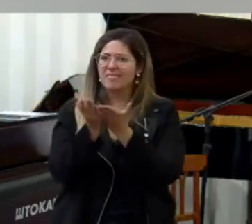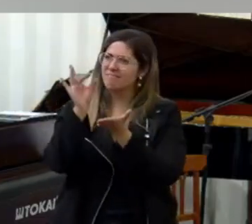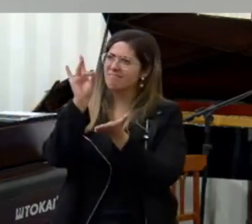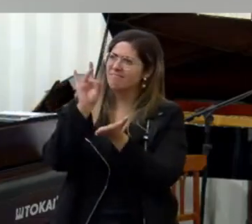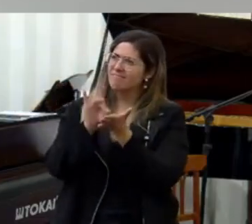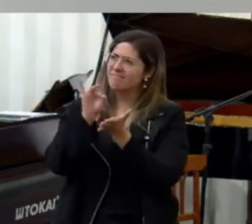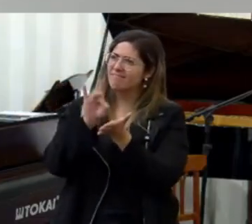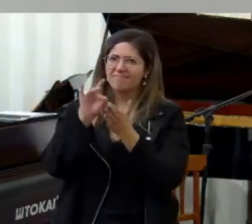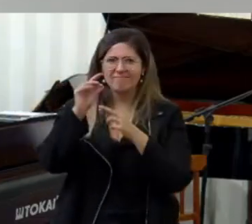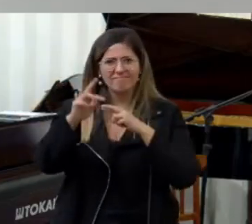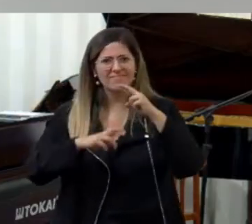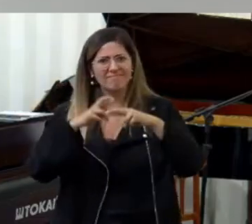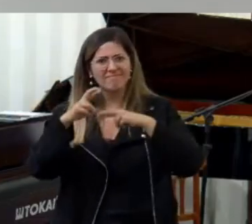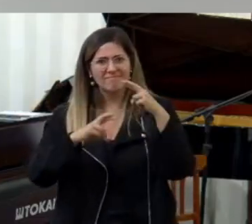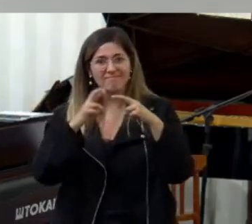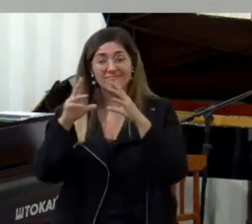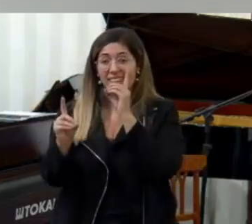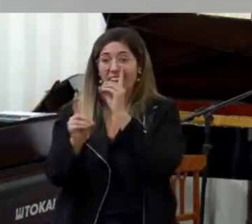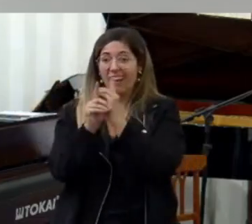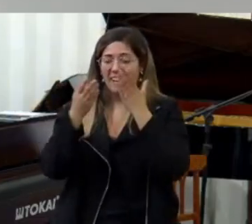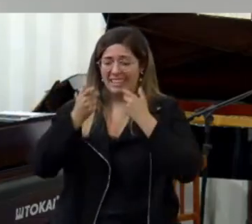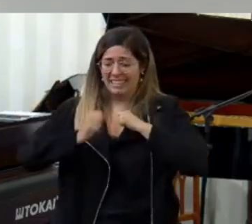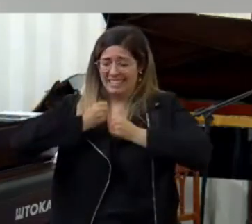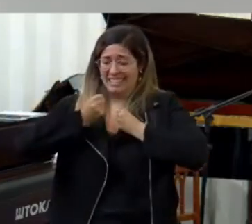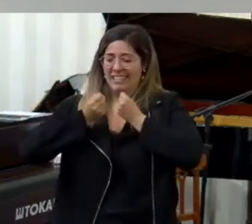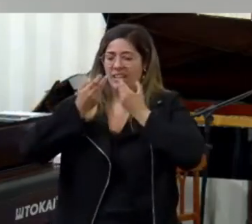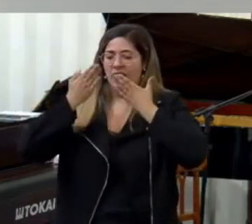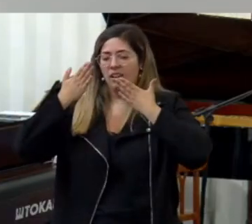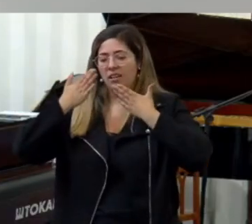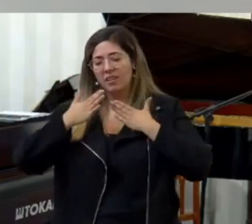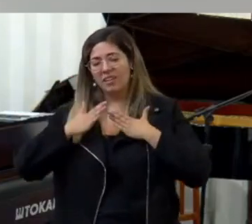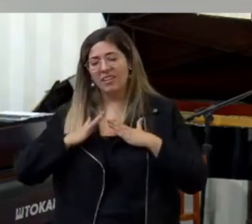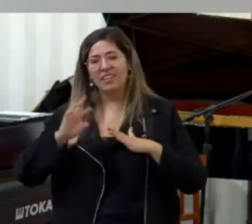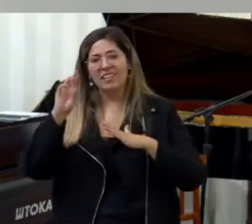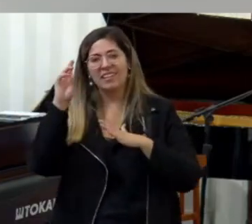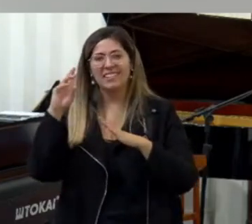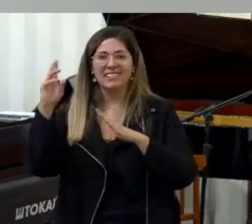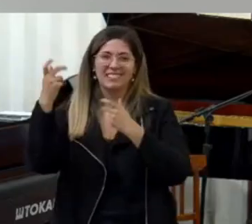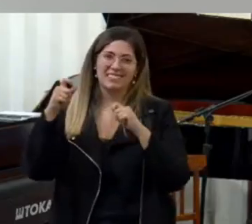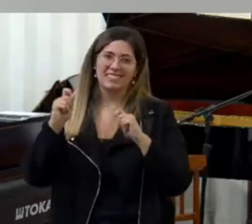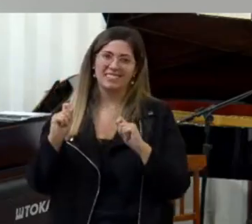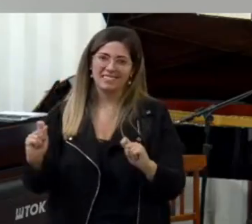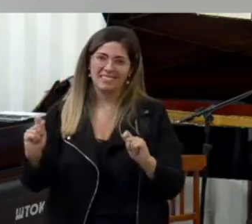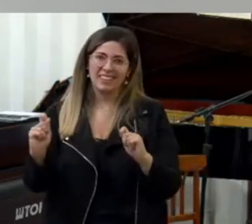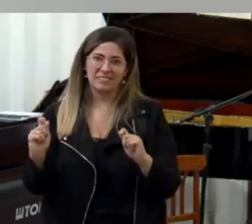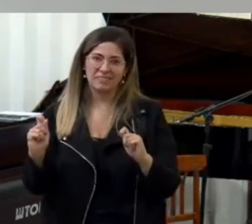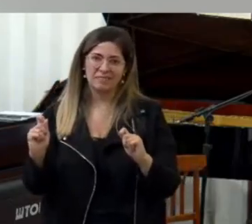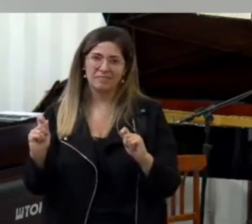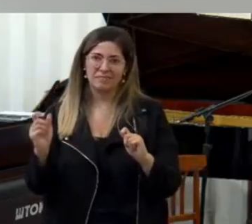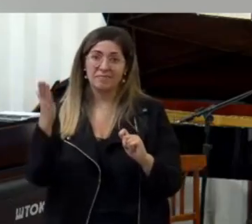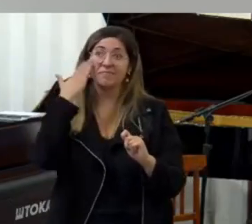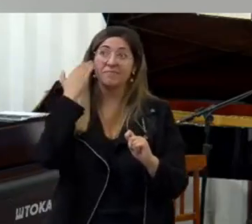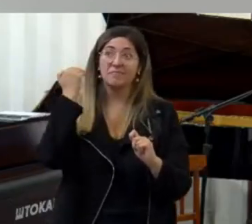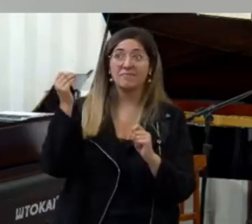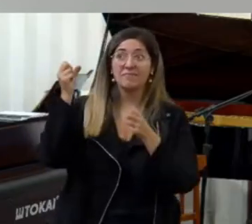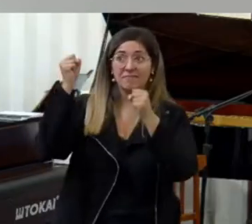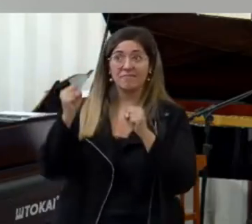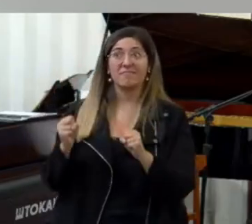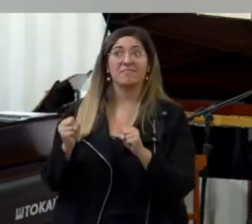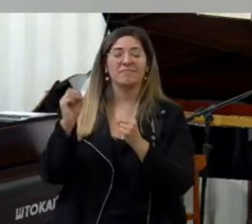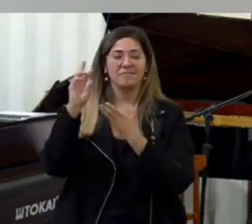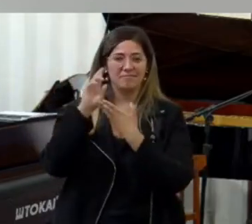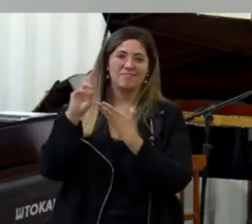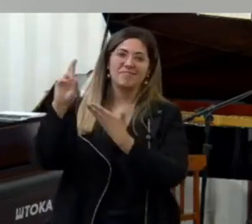verdadeiramente reformados encontram estabilidade na providência sábia e soberana